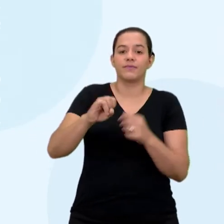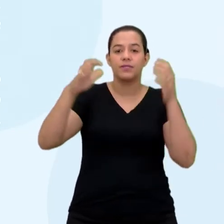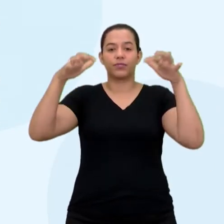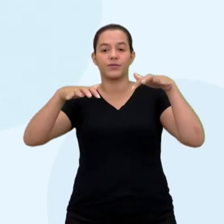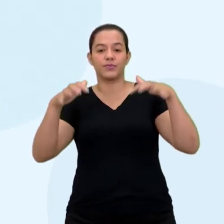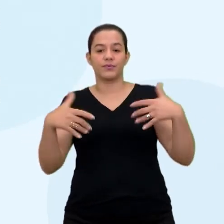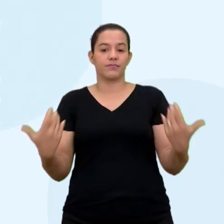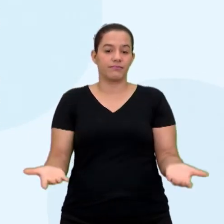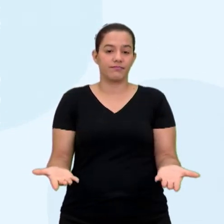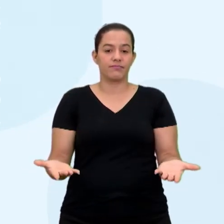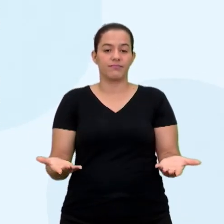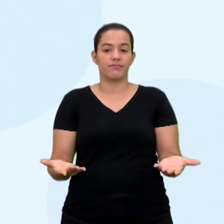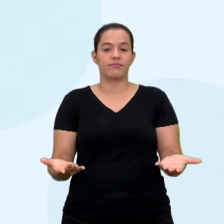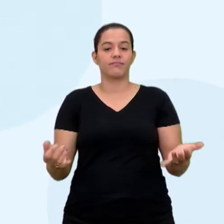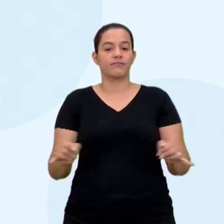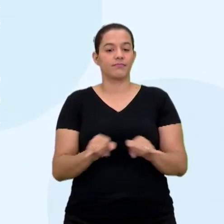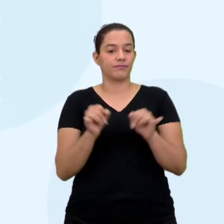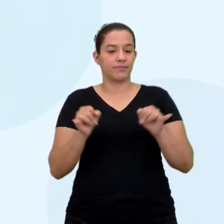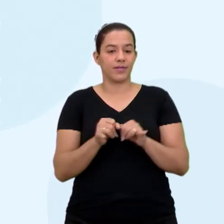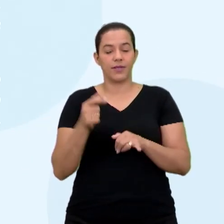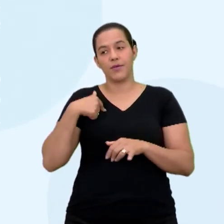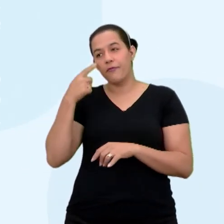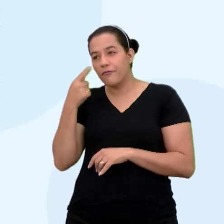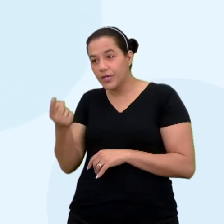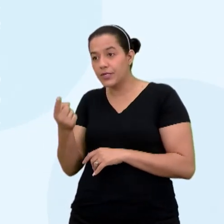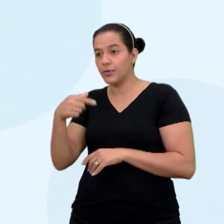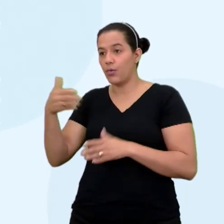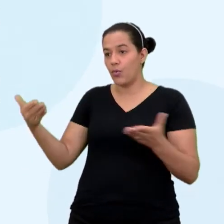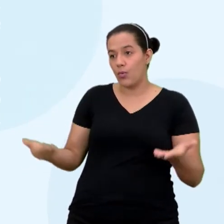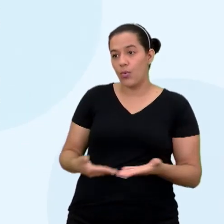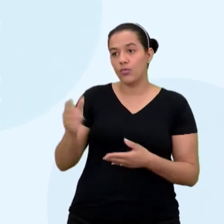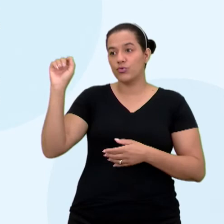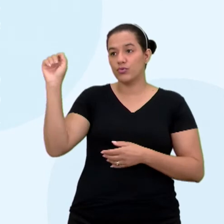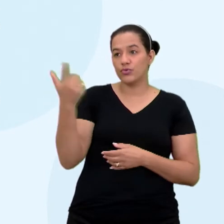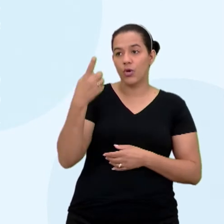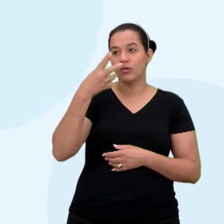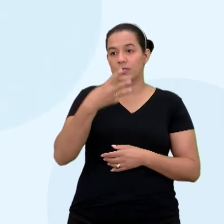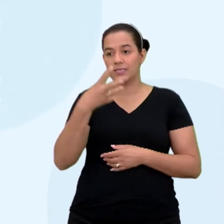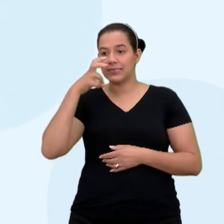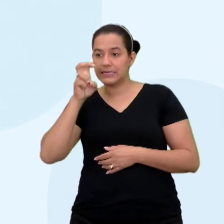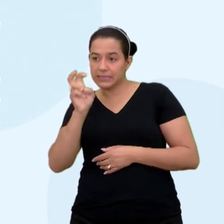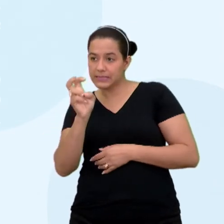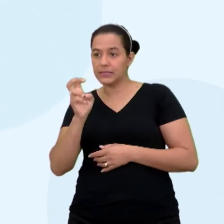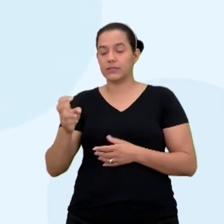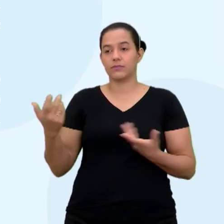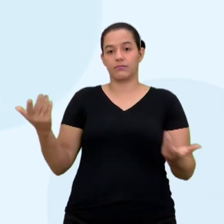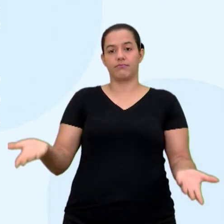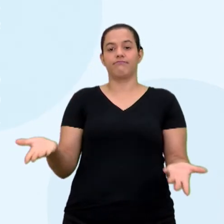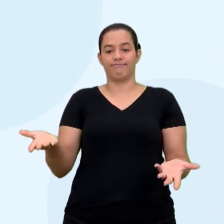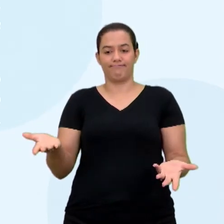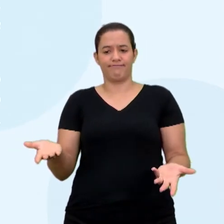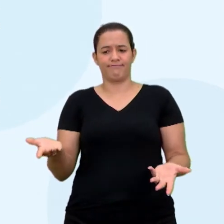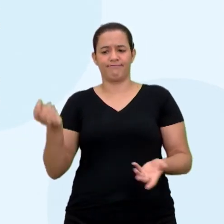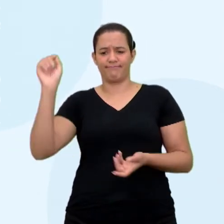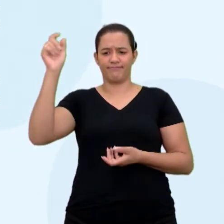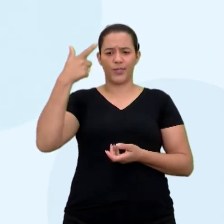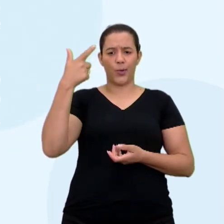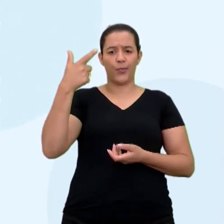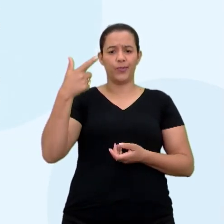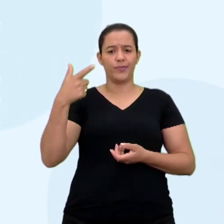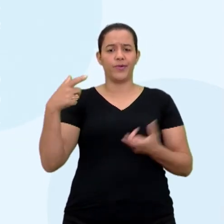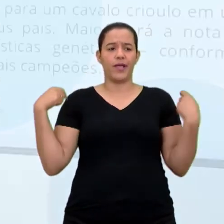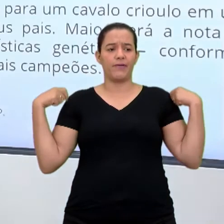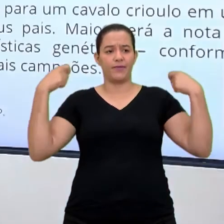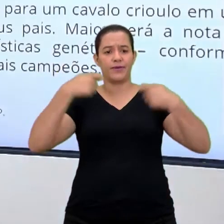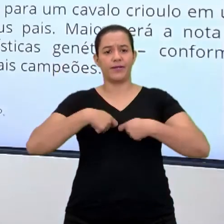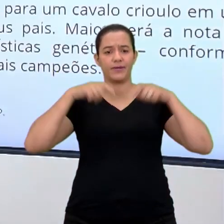É uma bobagem. Né? Eu vejo lá, previsão do tempo, sol de 30 graus, previsão do tempo, 30 graus. Tá?